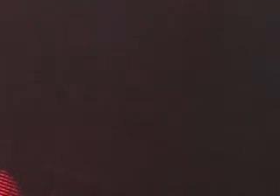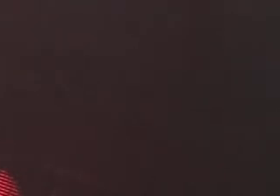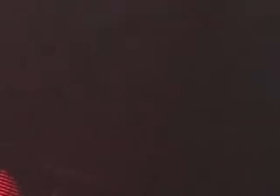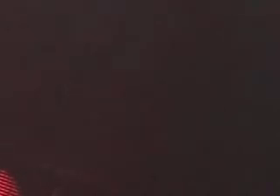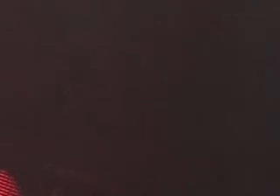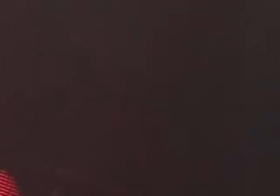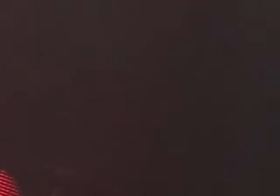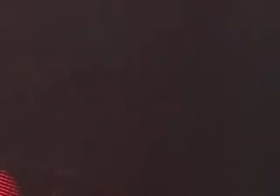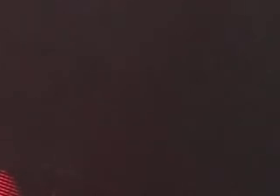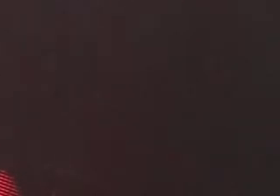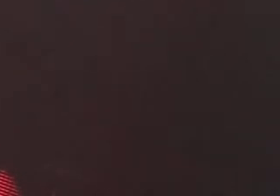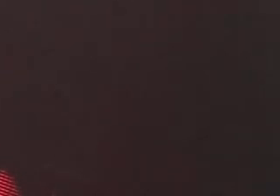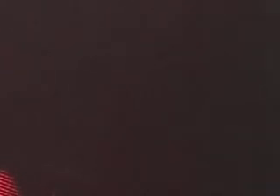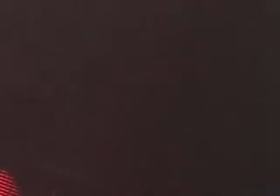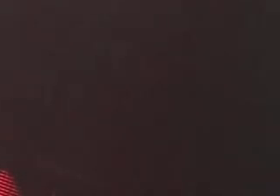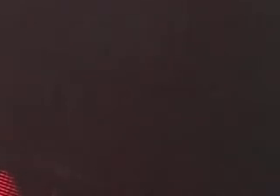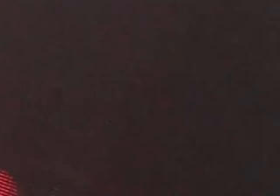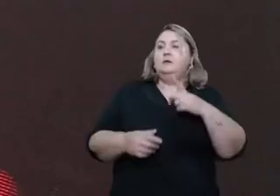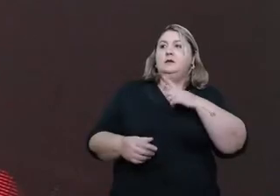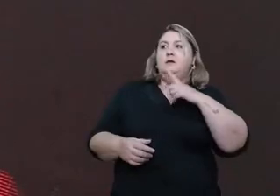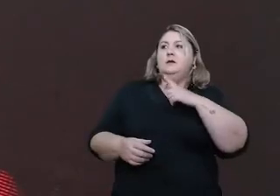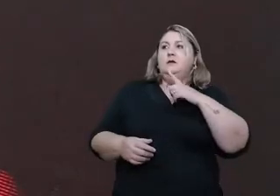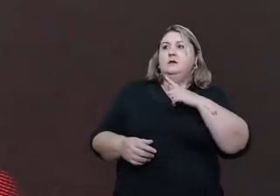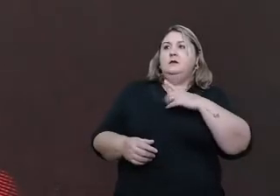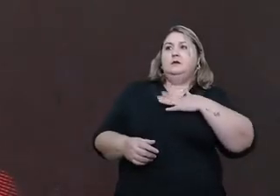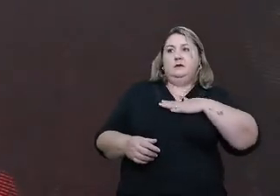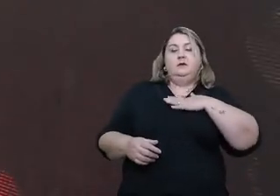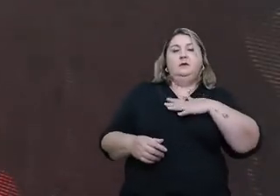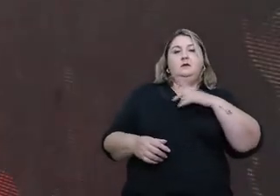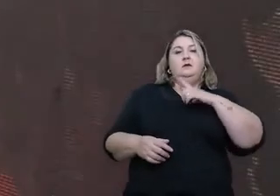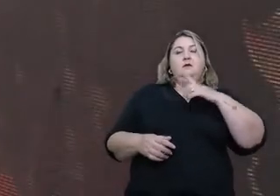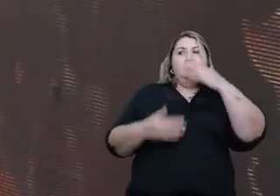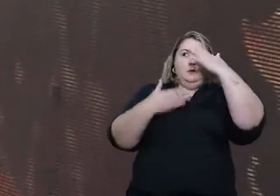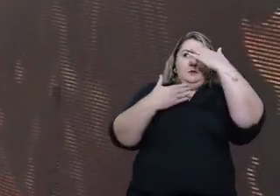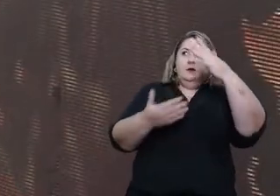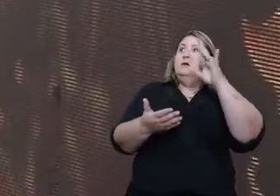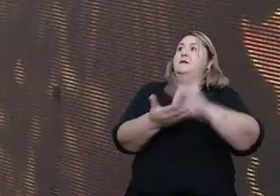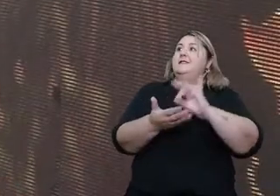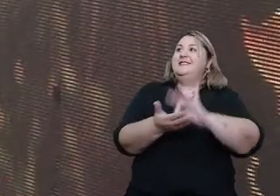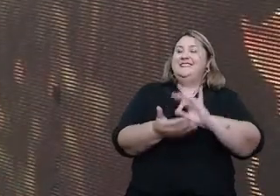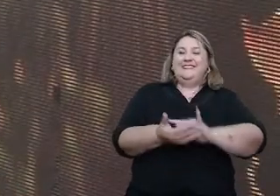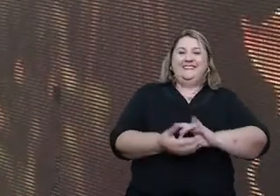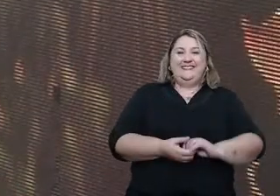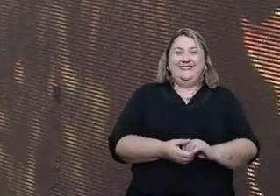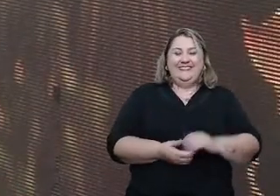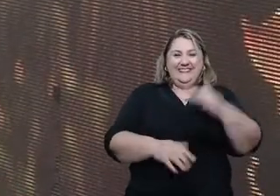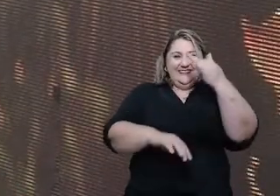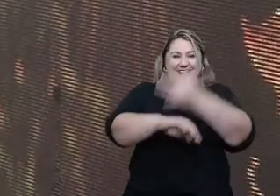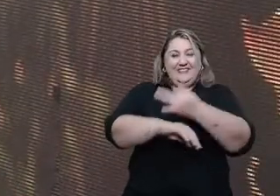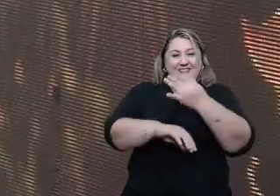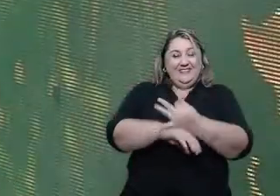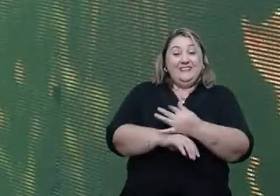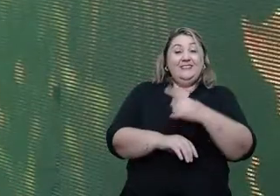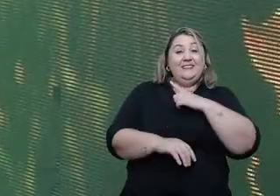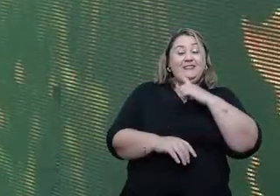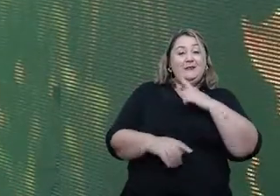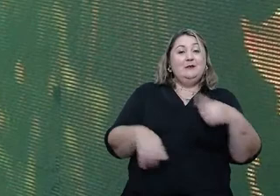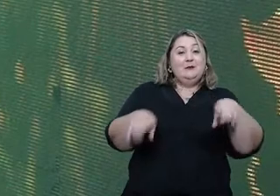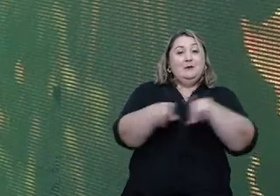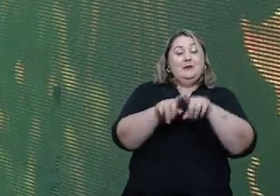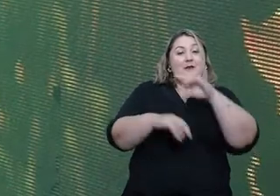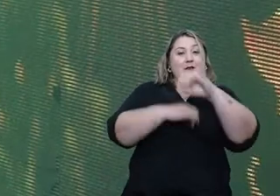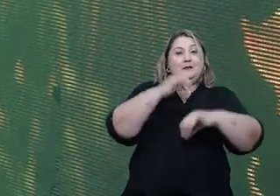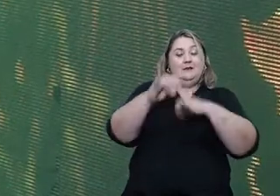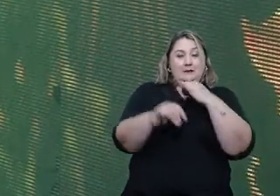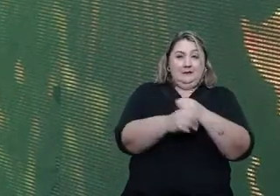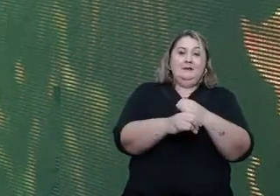a todas as pessoas que vêm aqui compartilhar com a gente. Muito obrigado mesmo, viu? Obrigada, gente. Pela paciência, pela fé que nós tivemos aqui para voltar à conexão,